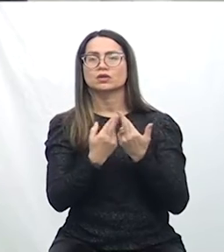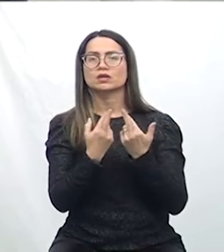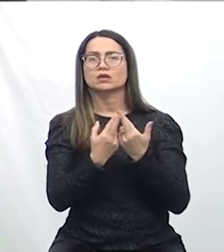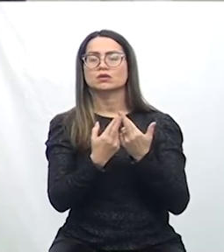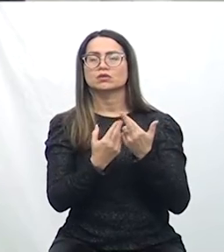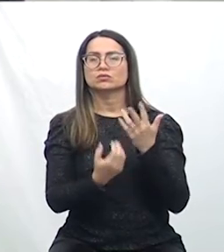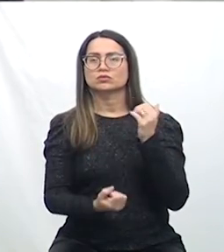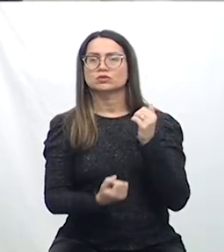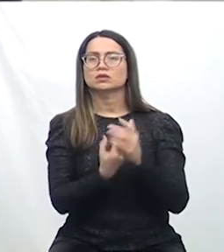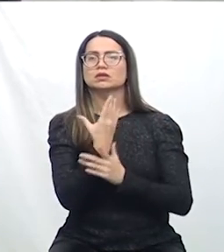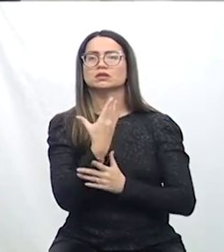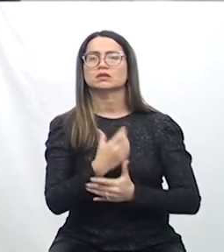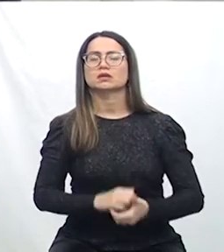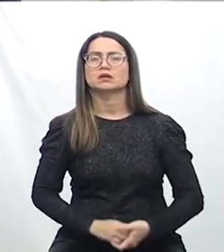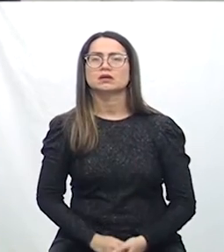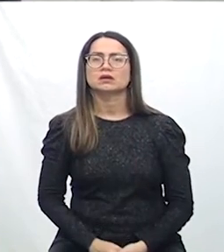instalação.